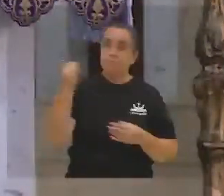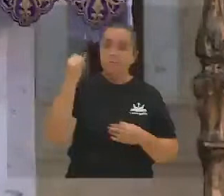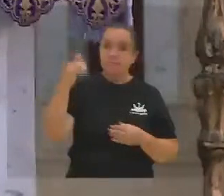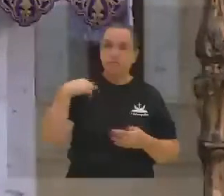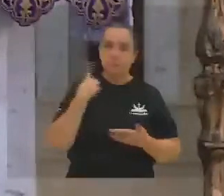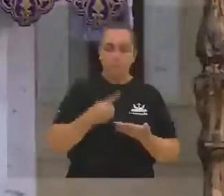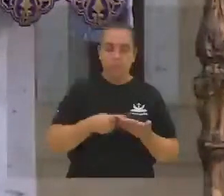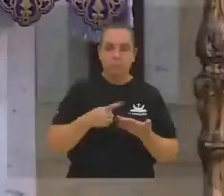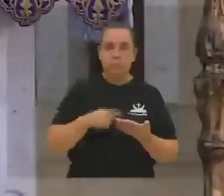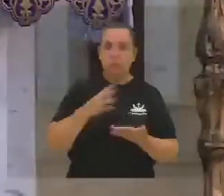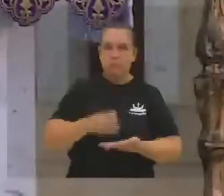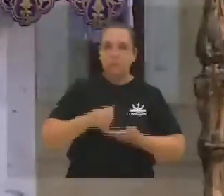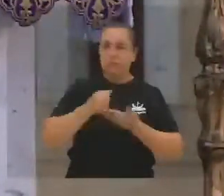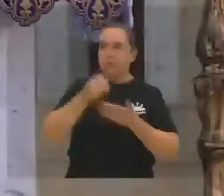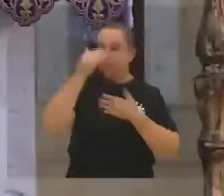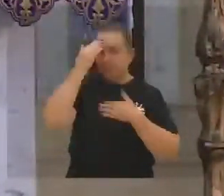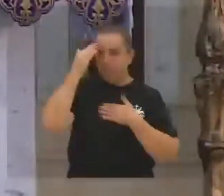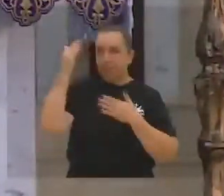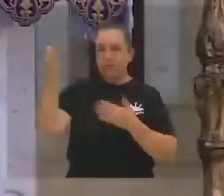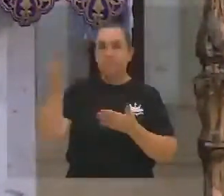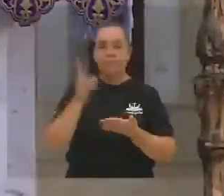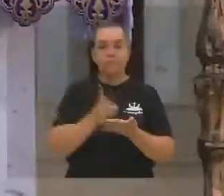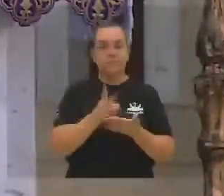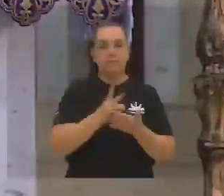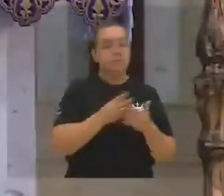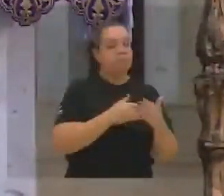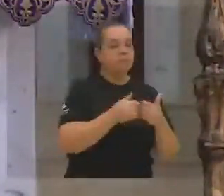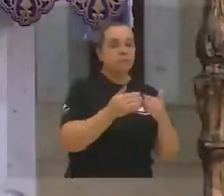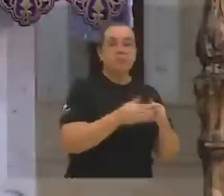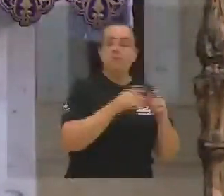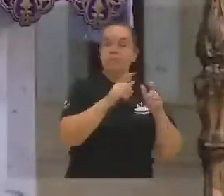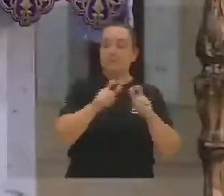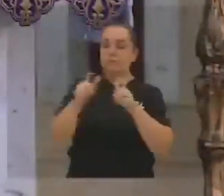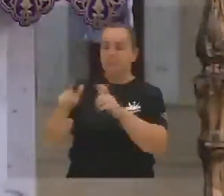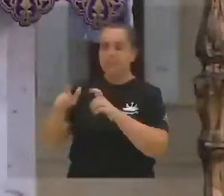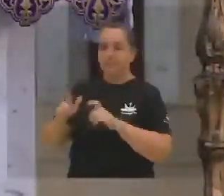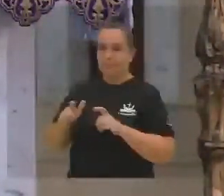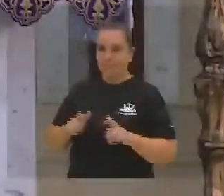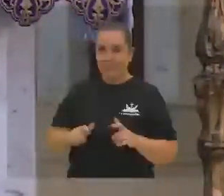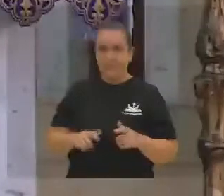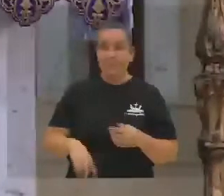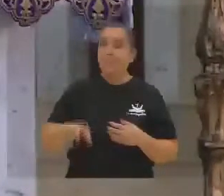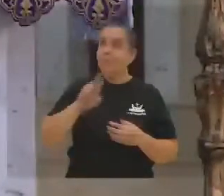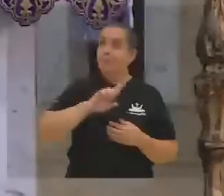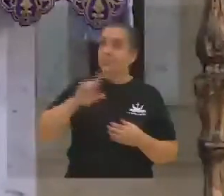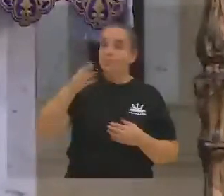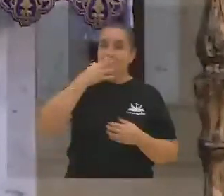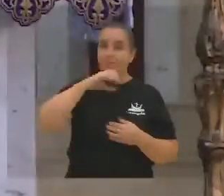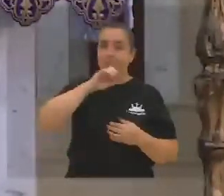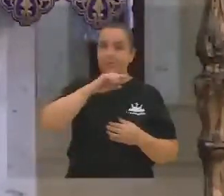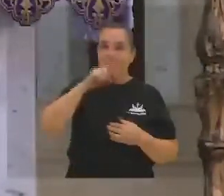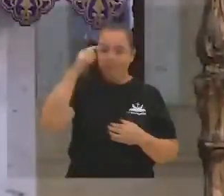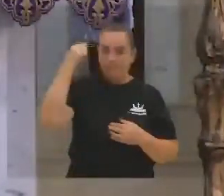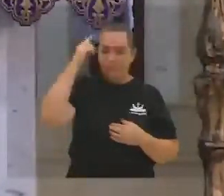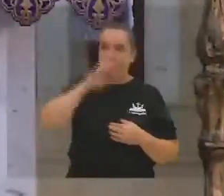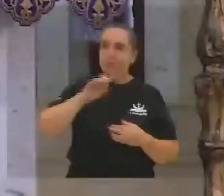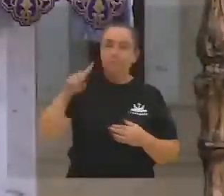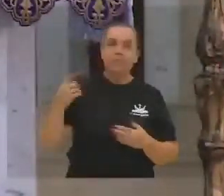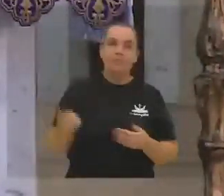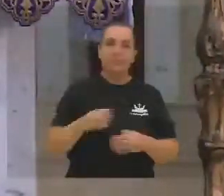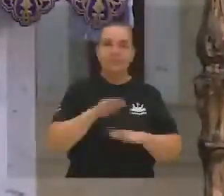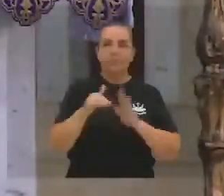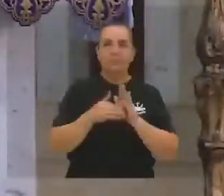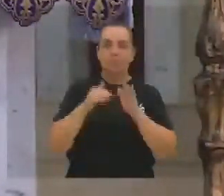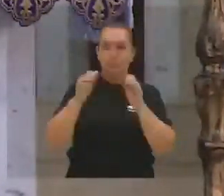necessário, é nosso dever e salvação dar-vos graças sempre em todo lugar, Senhor Pai Santo, Deus Eterno